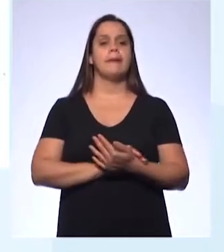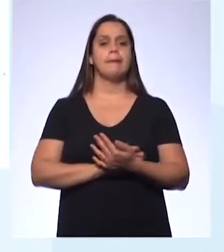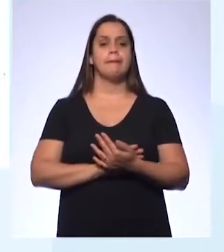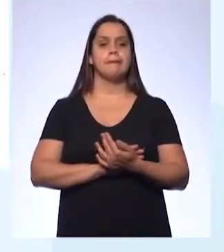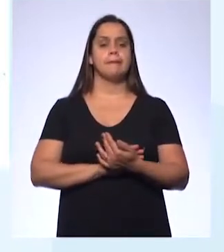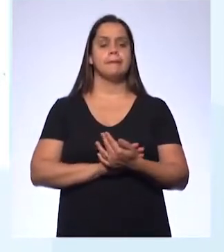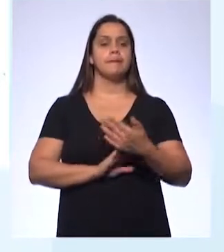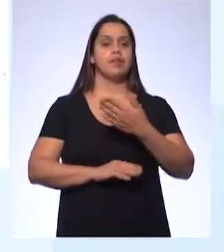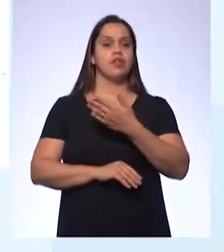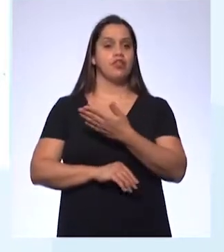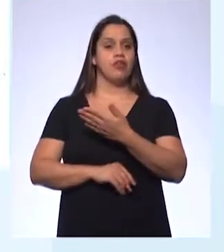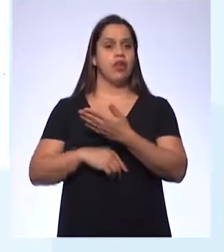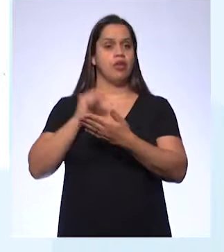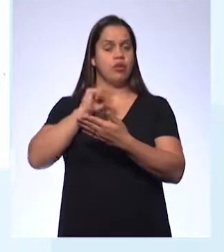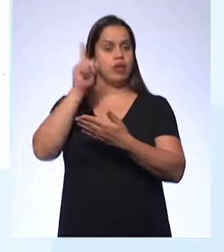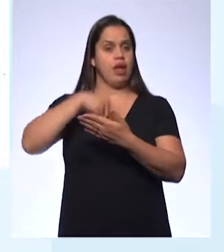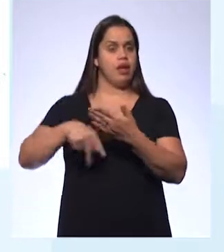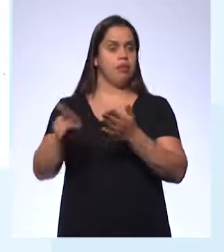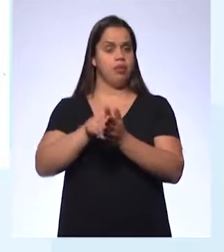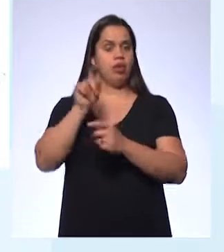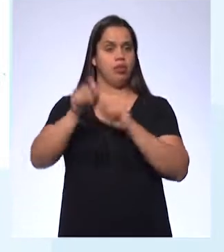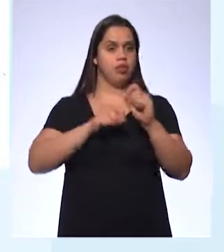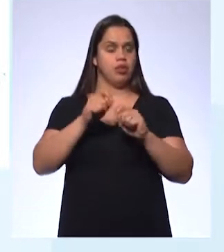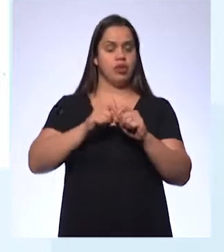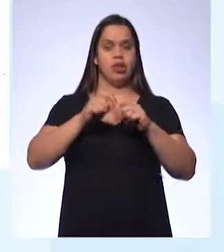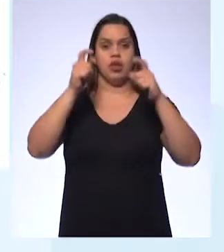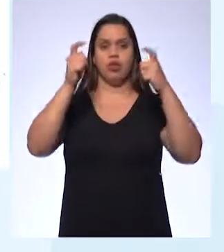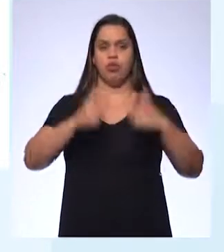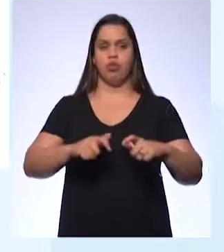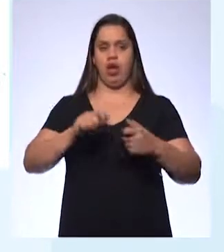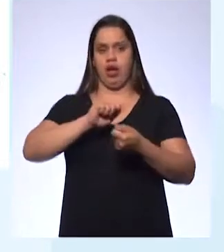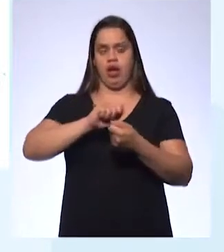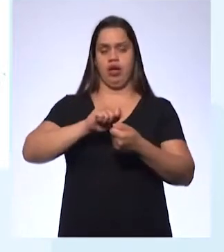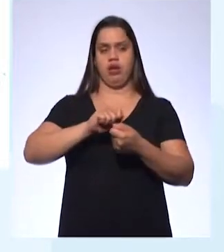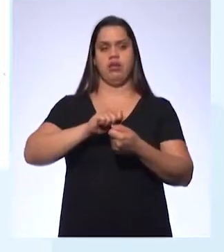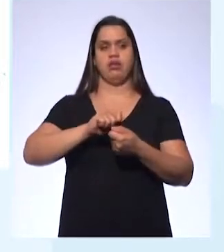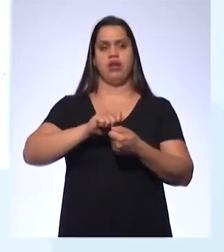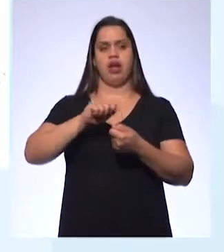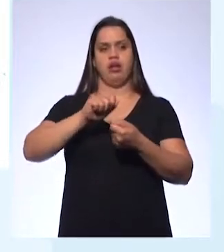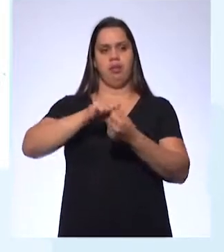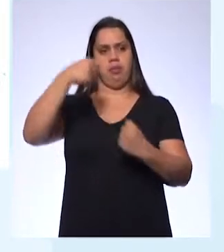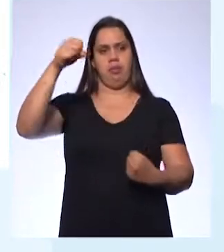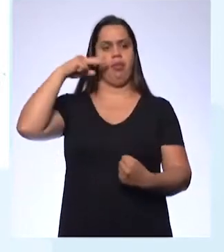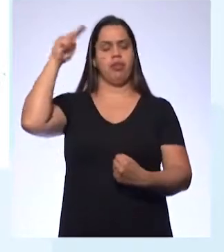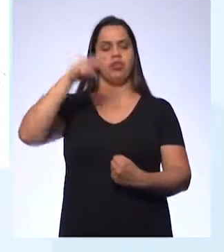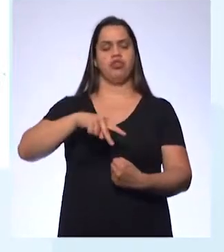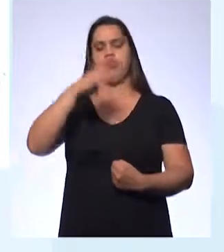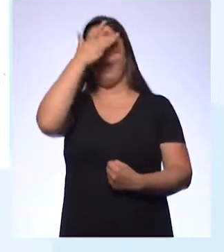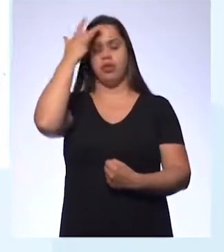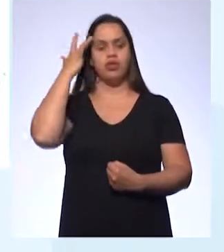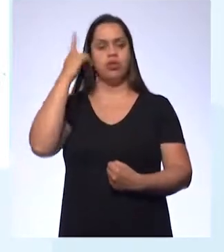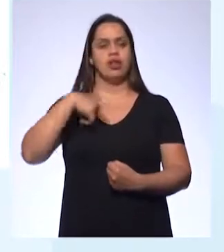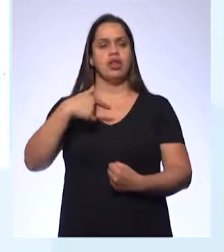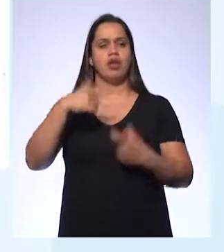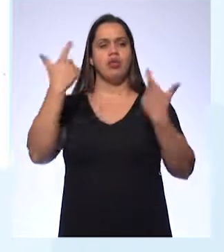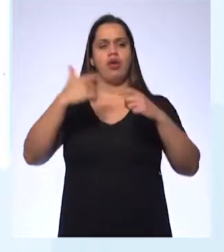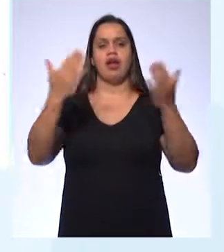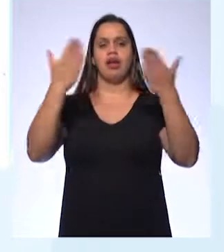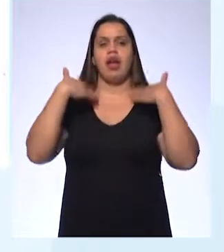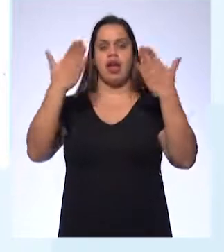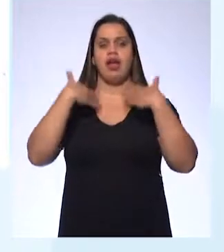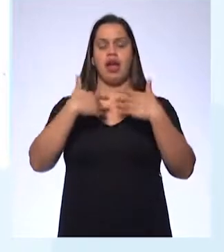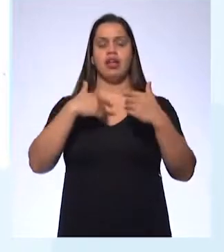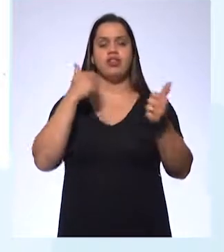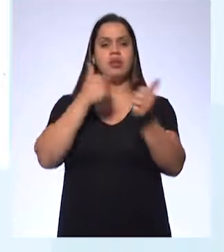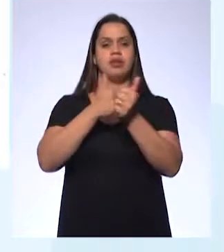aí, basicamente. O pessoal que é quente aí na geografia, né, deve ter percebido aí, né, que está mais na região aí próximo dos trópicos.